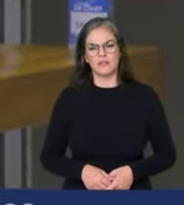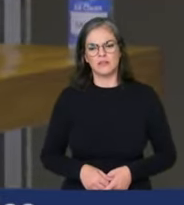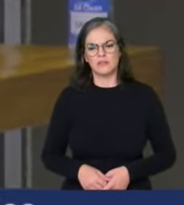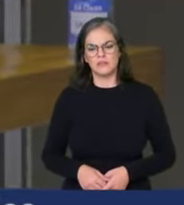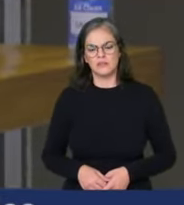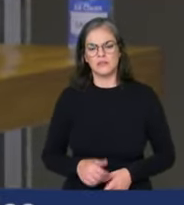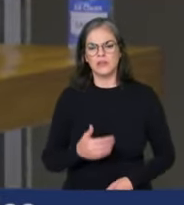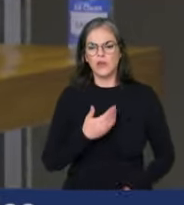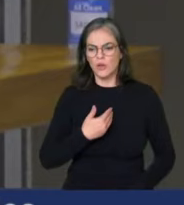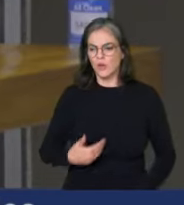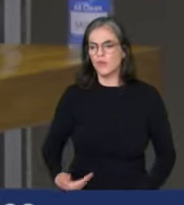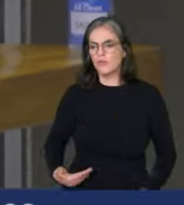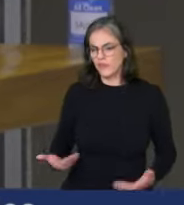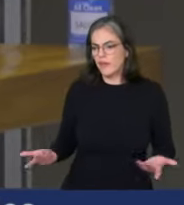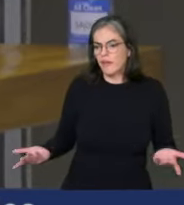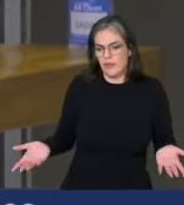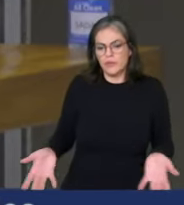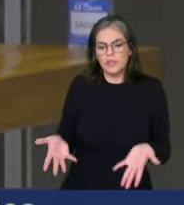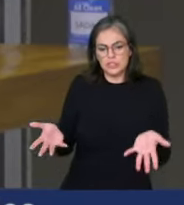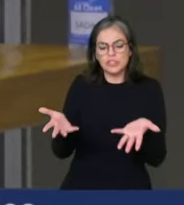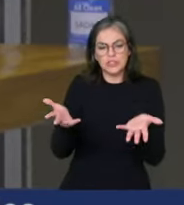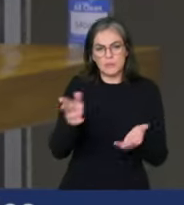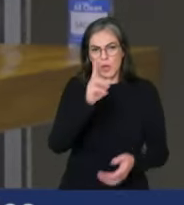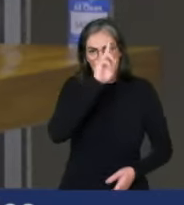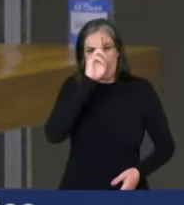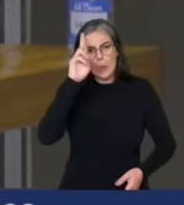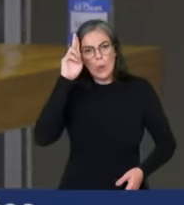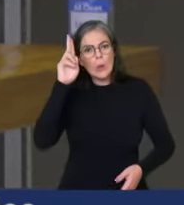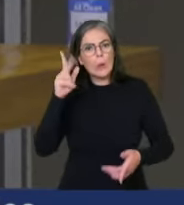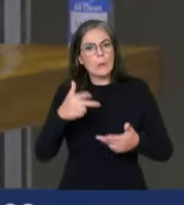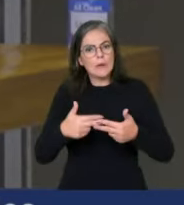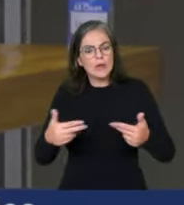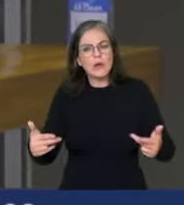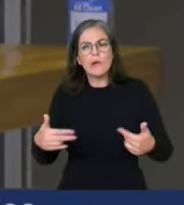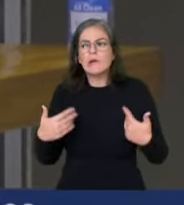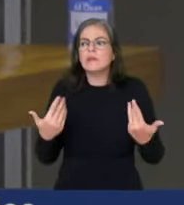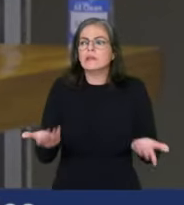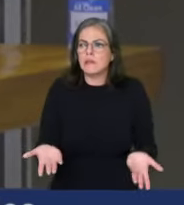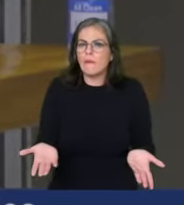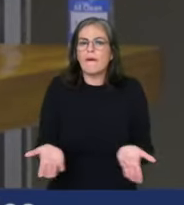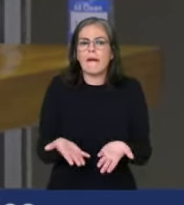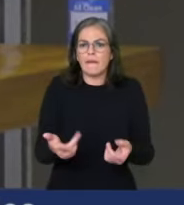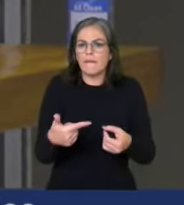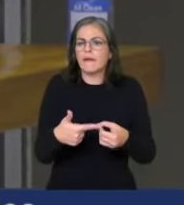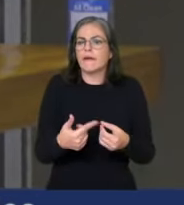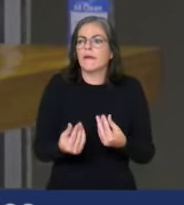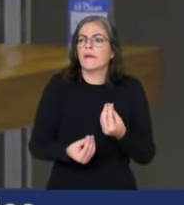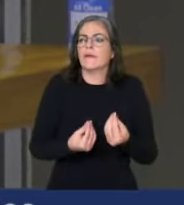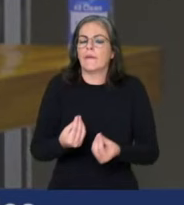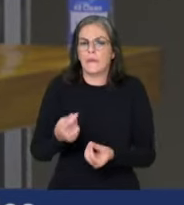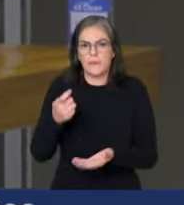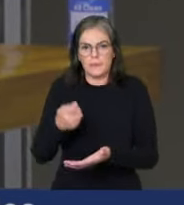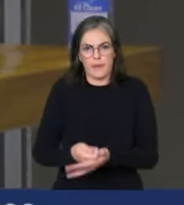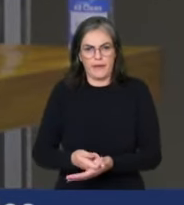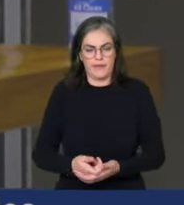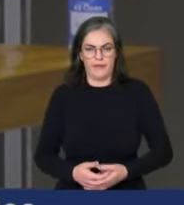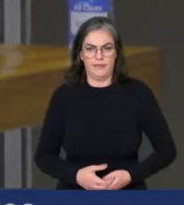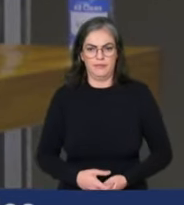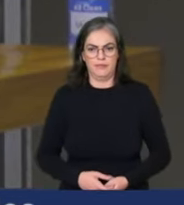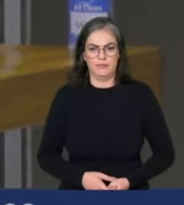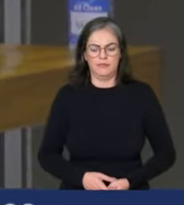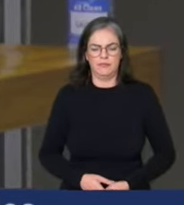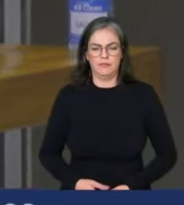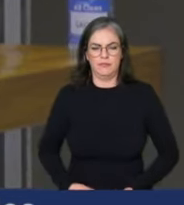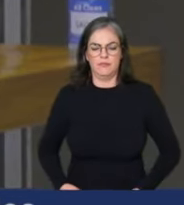isso. E, ainda assim, eles dizem que é um artigo de luxo. Eles estão simplesmente retirando mais e